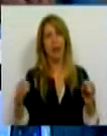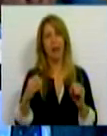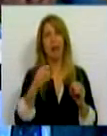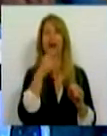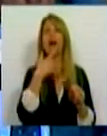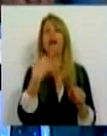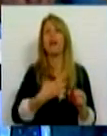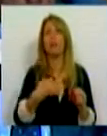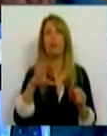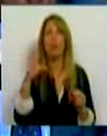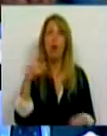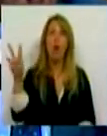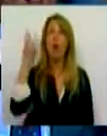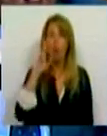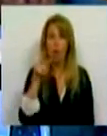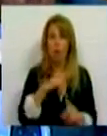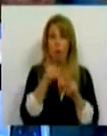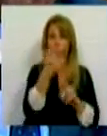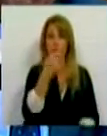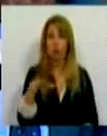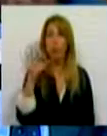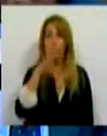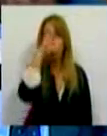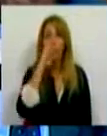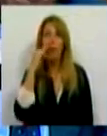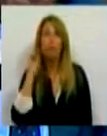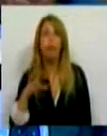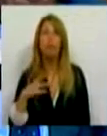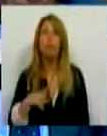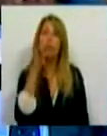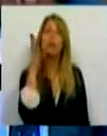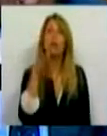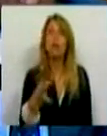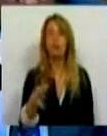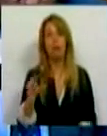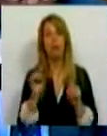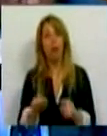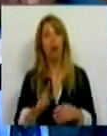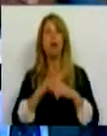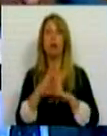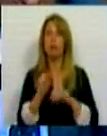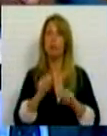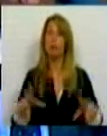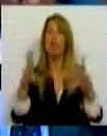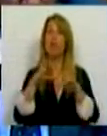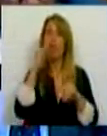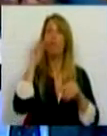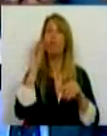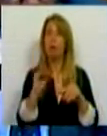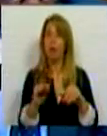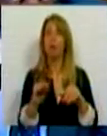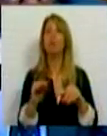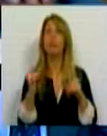ouviu em 2014 o Governo e o Banco de Portugal dizerem que esta intervenção do novo banco tinha